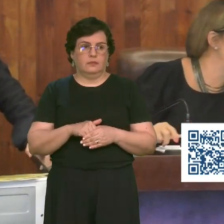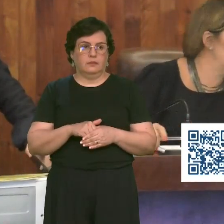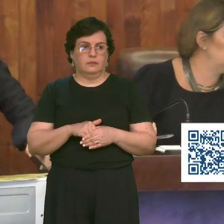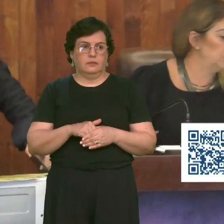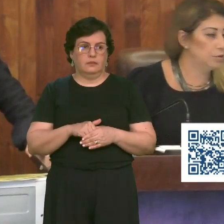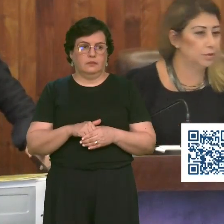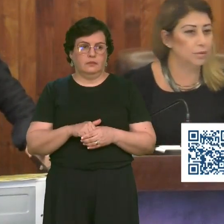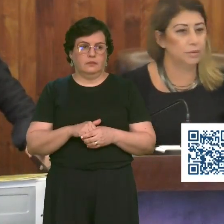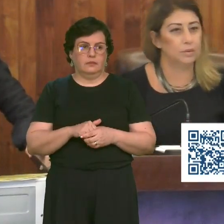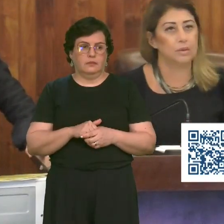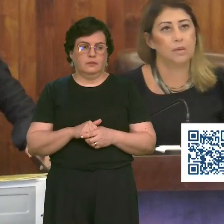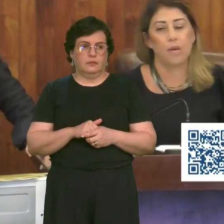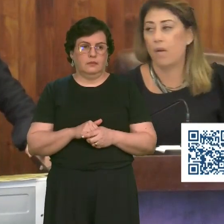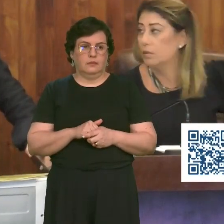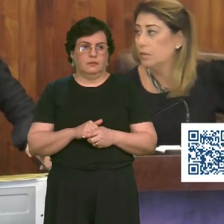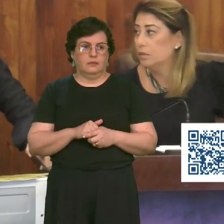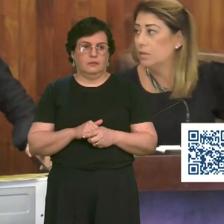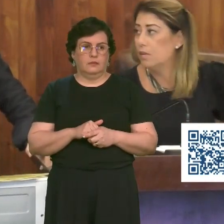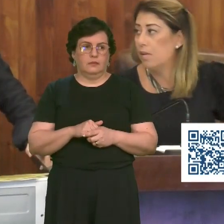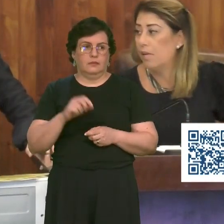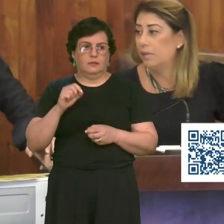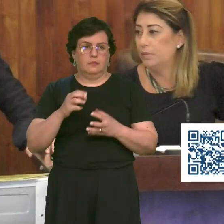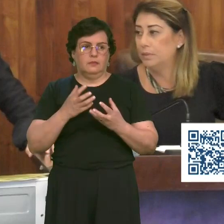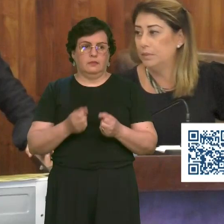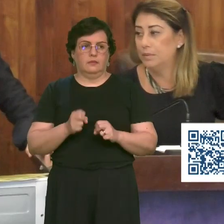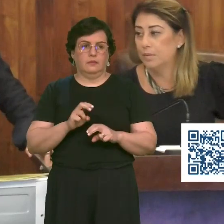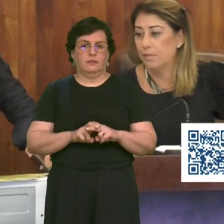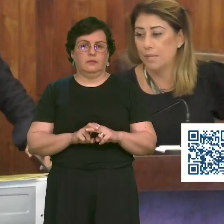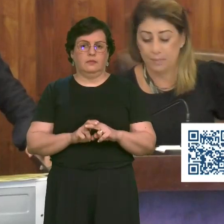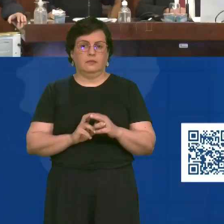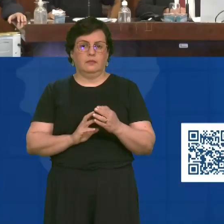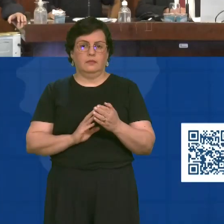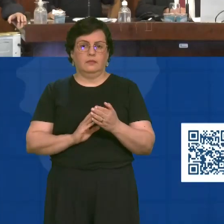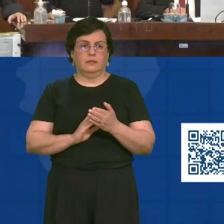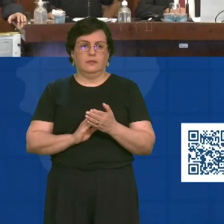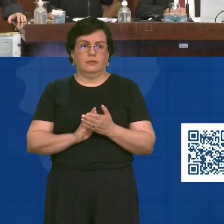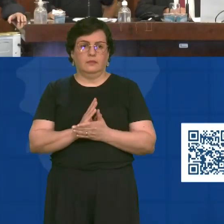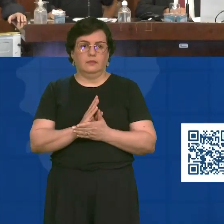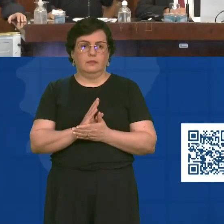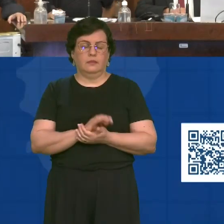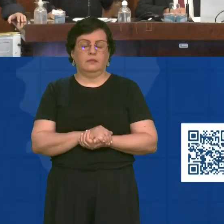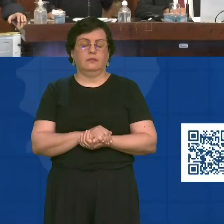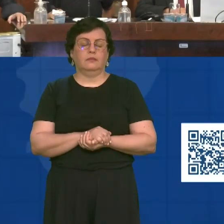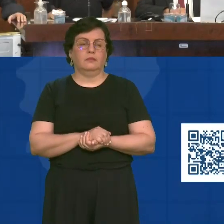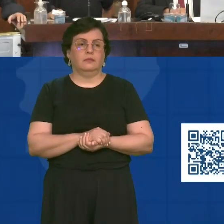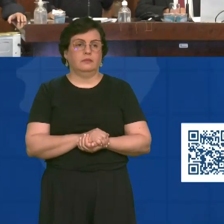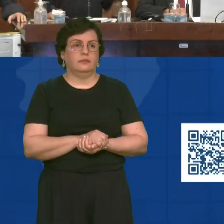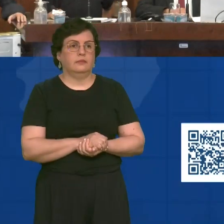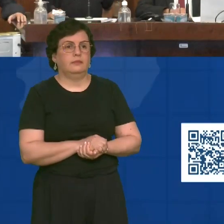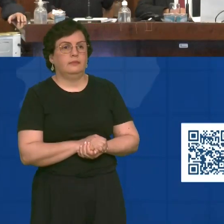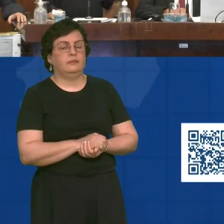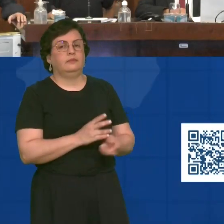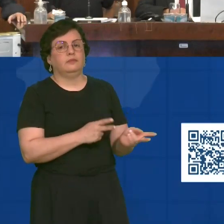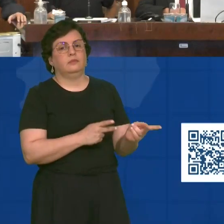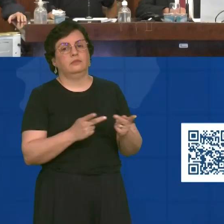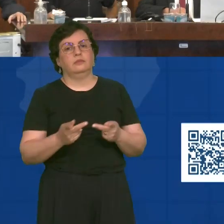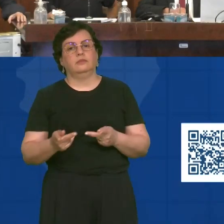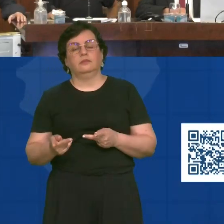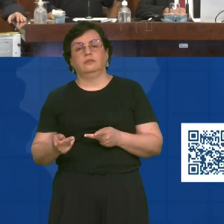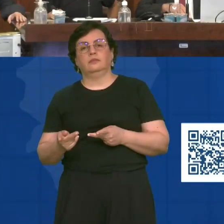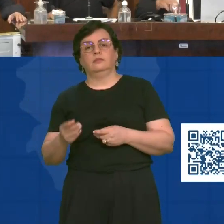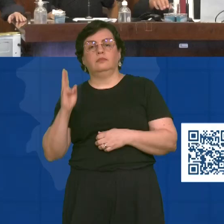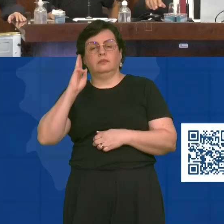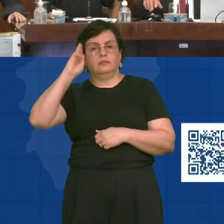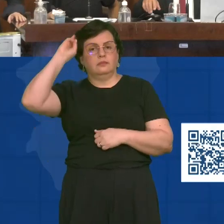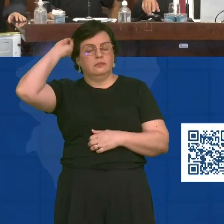requerimento vereadores que forem favoráveis pelo menos como se encontram aprovado convido o presidente Marcos